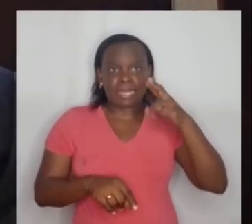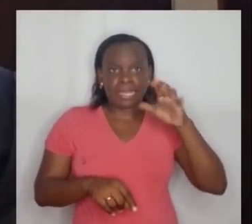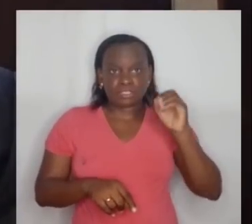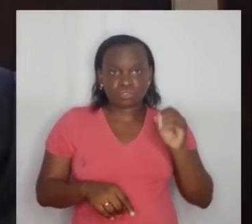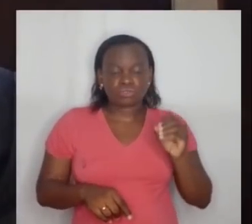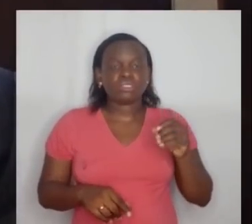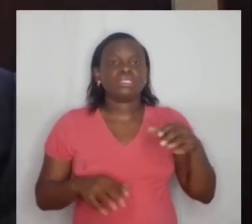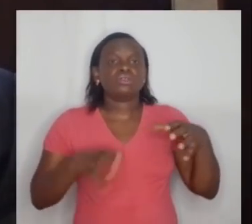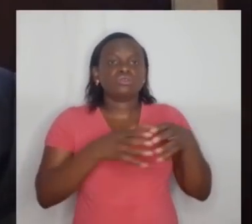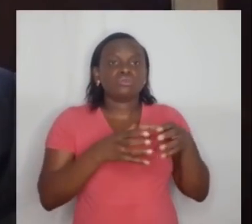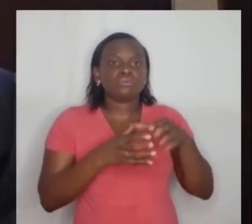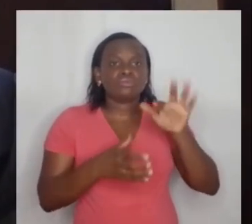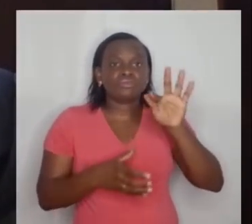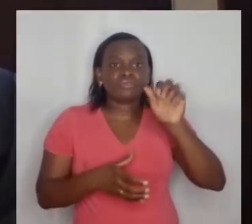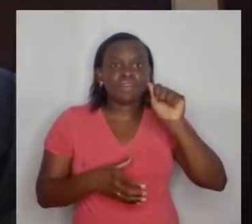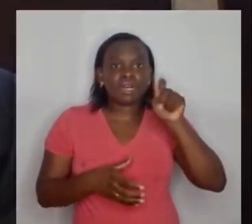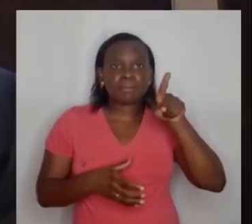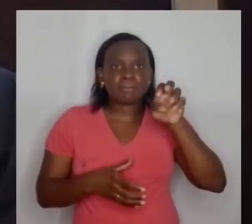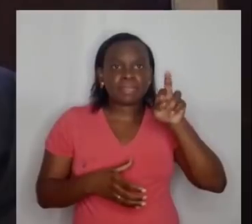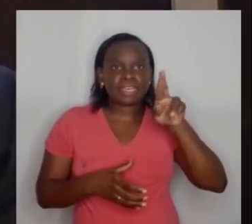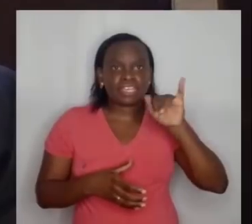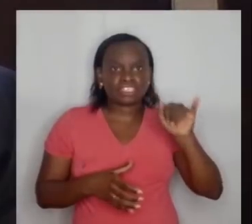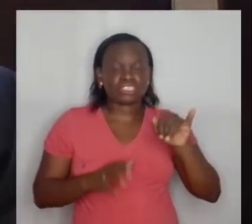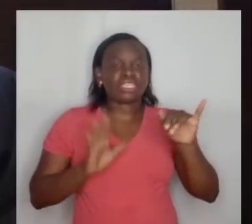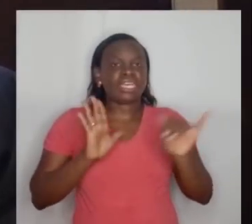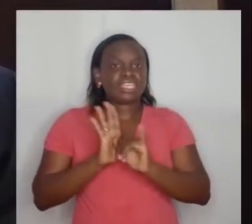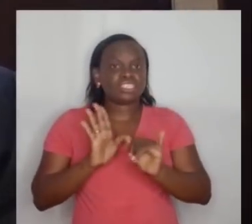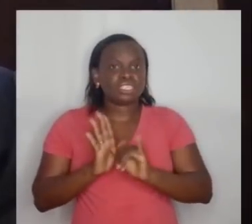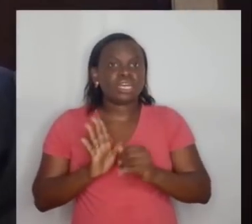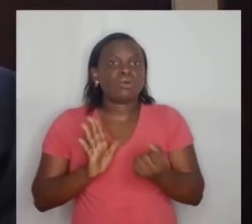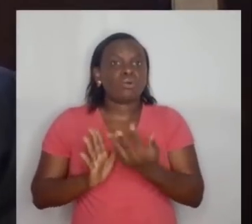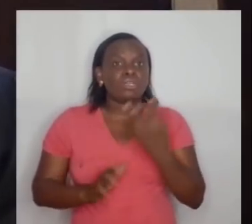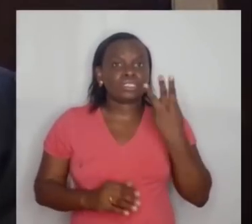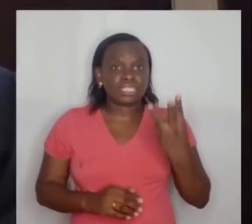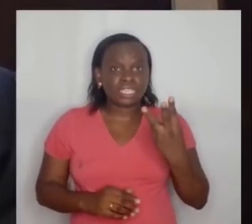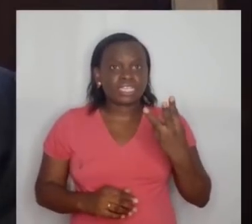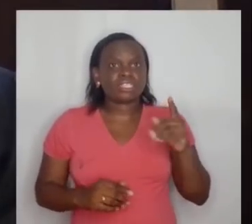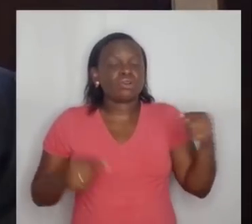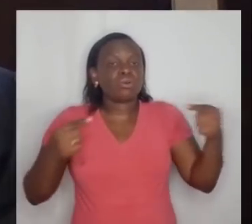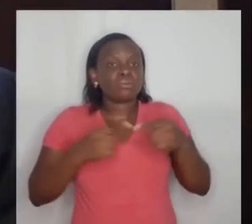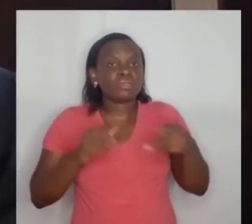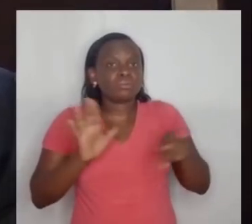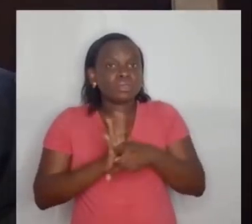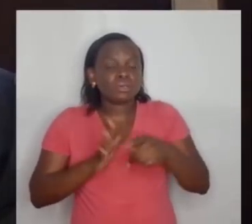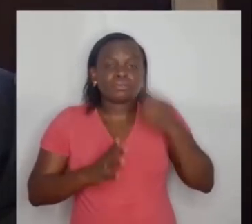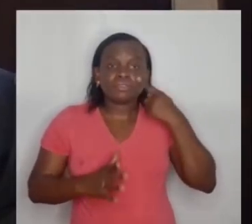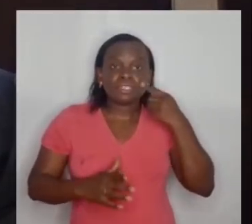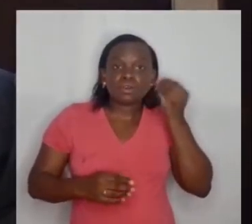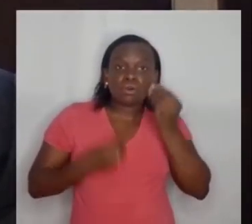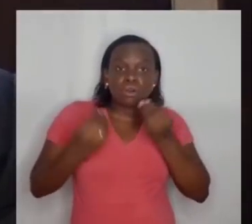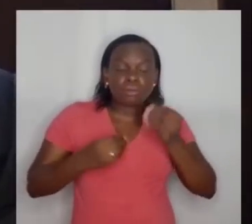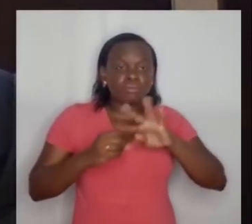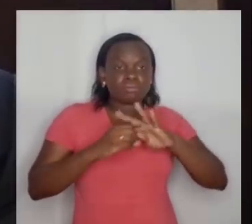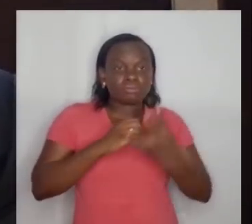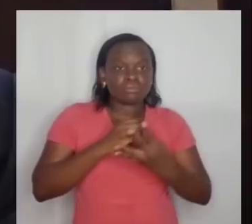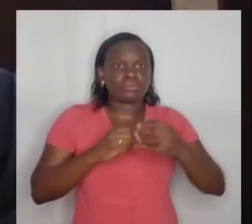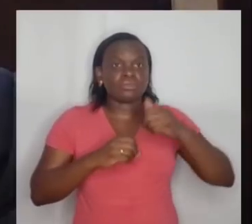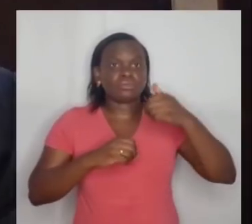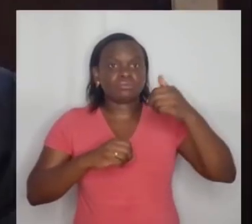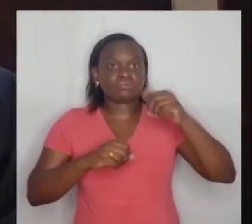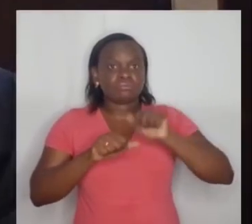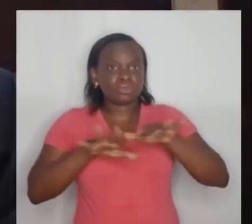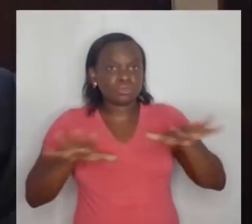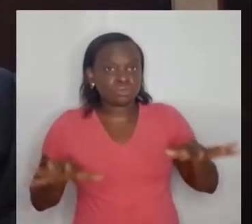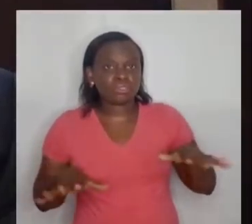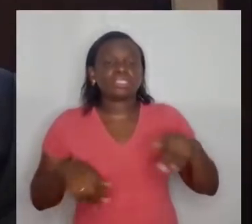FAPERJ lançou 3 editais voltados para o enfrentamento da Covid-19. Logo em seguida, lançamos